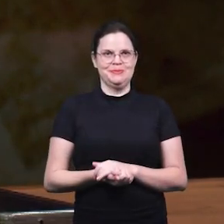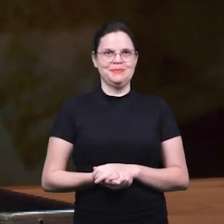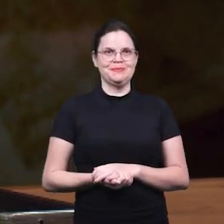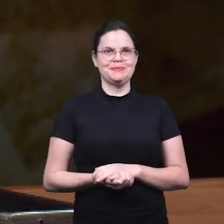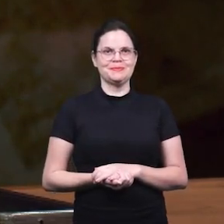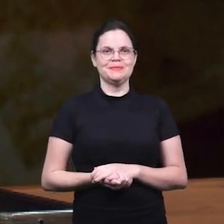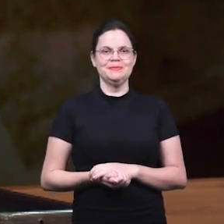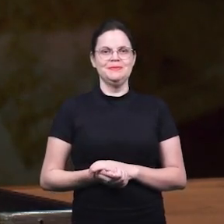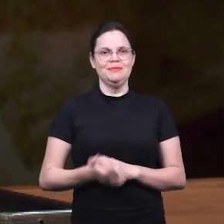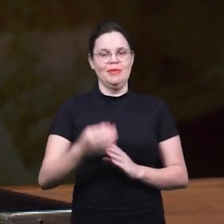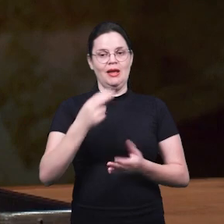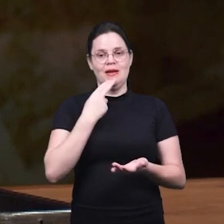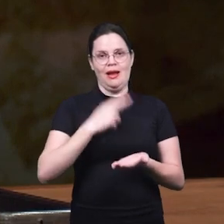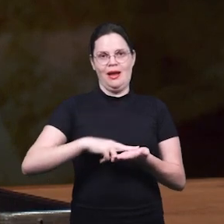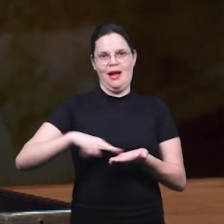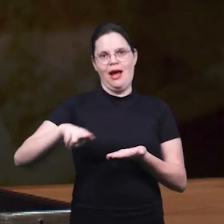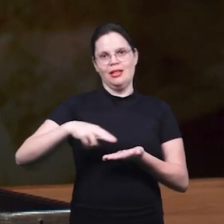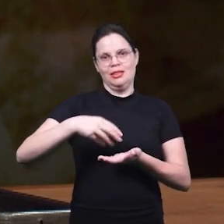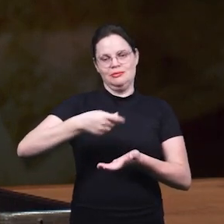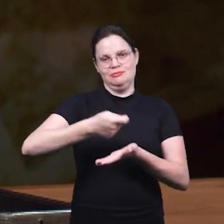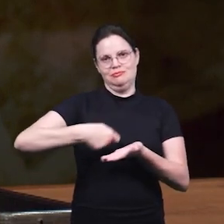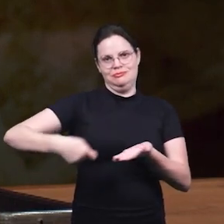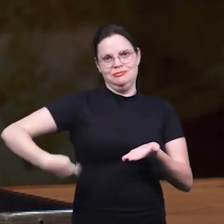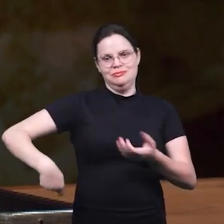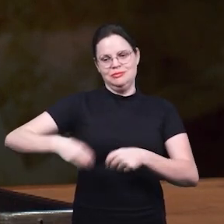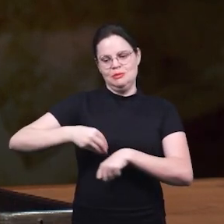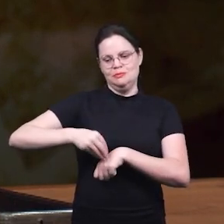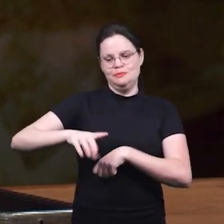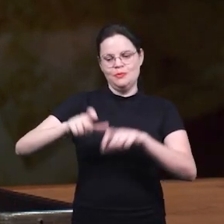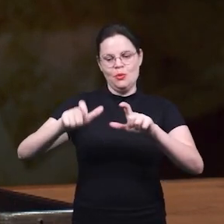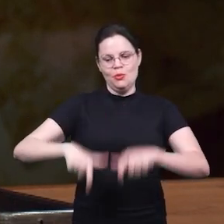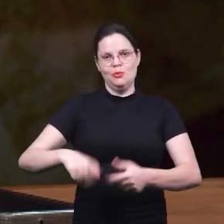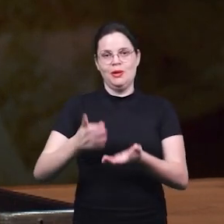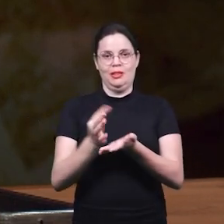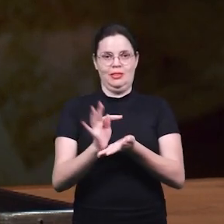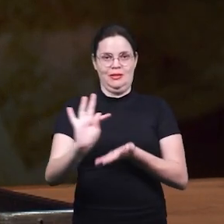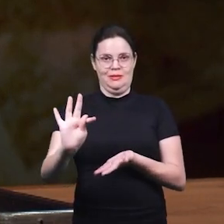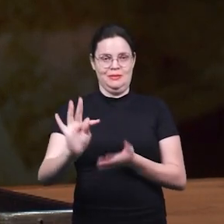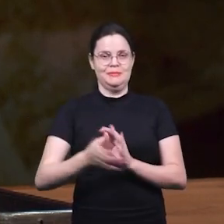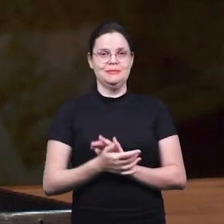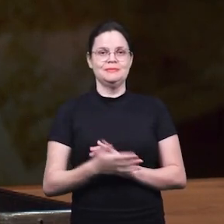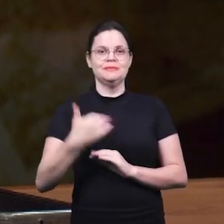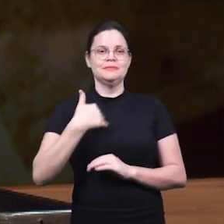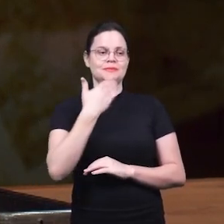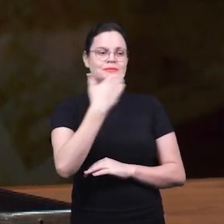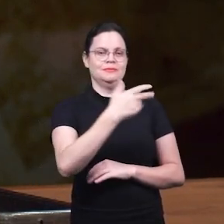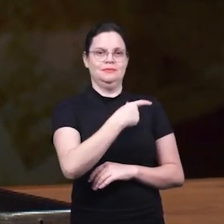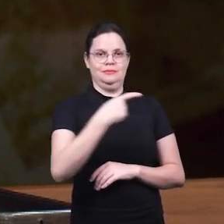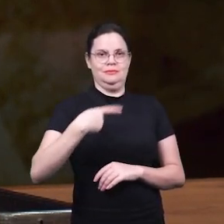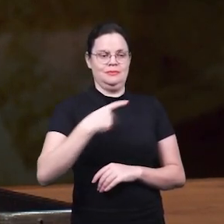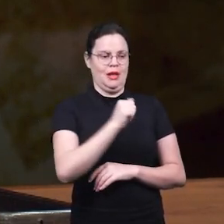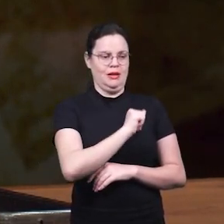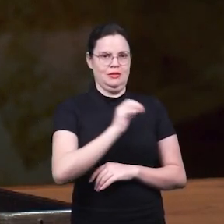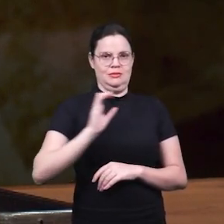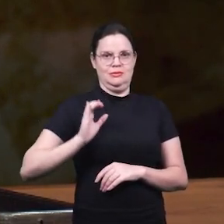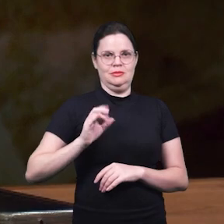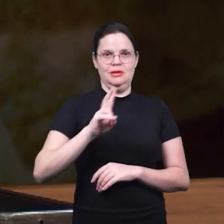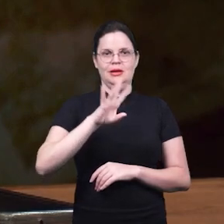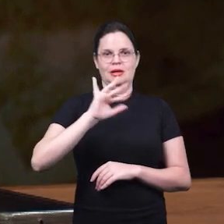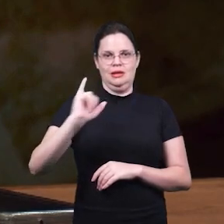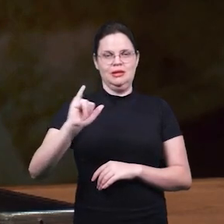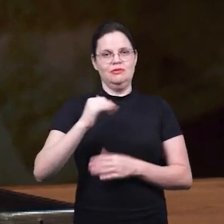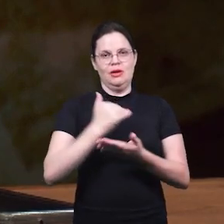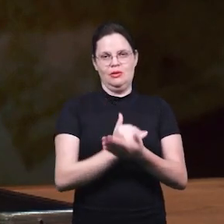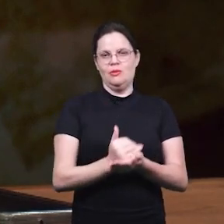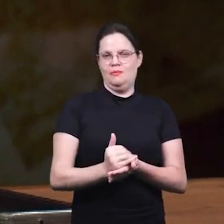nosso tema, Carta de Paulo aos Tessalonicenses. Eu vou passar a palavra aqui ao pastor Antônio Carlos,